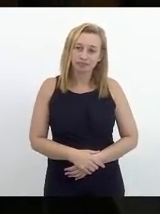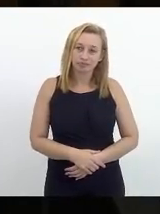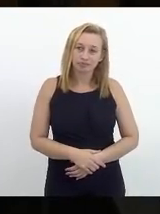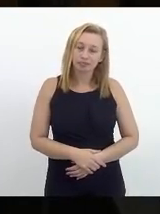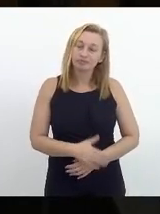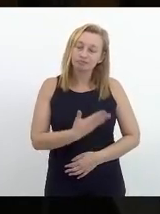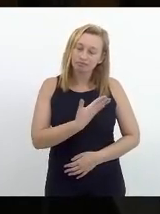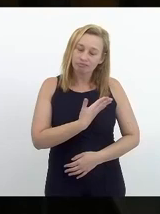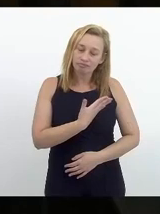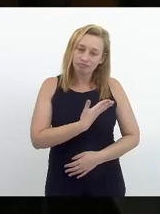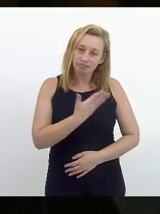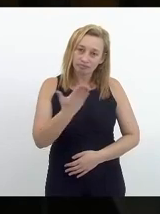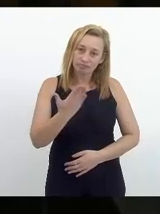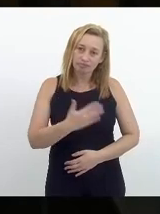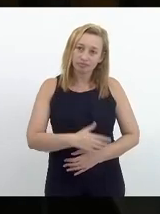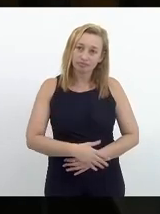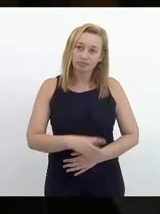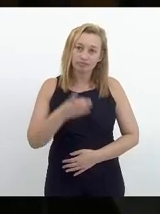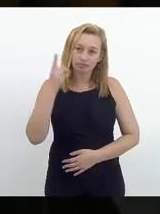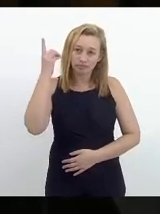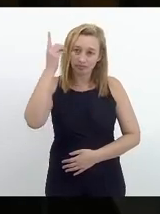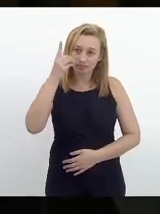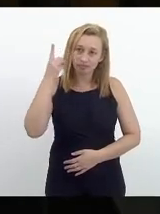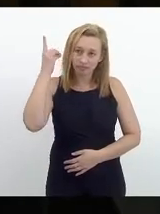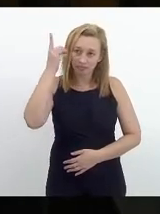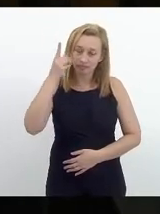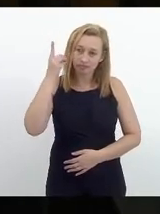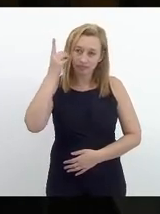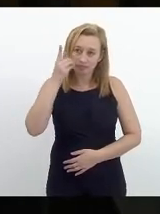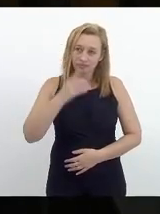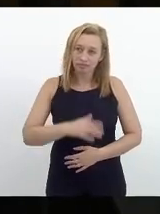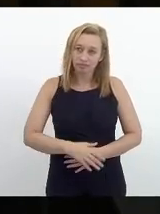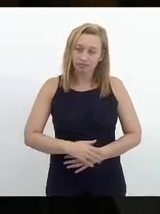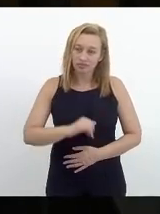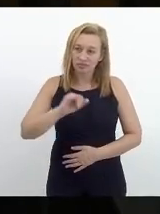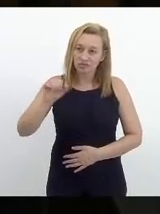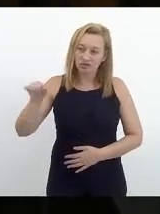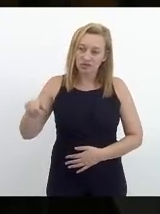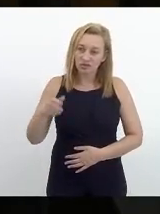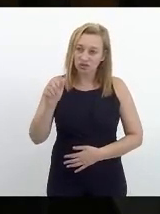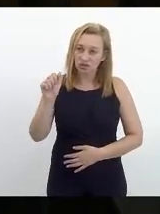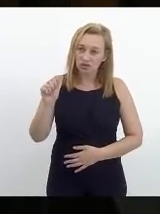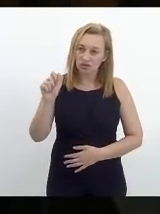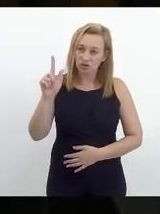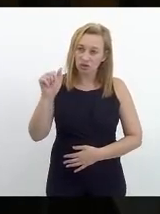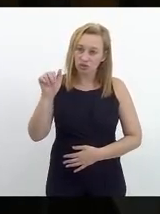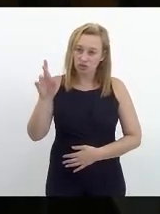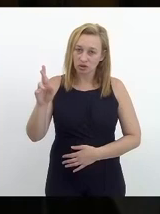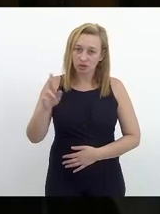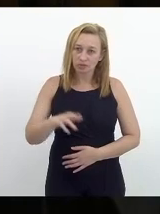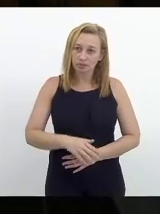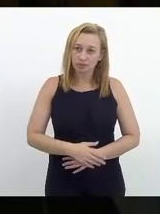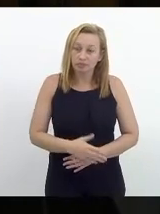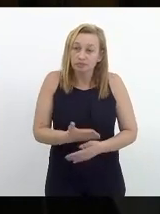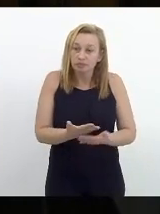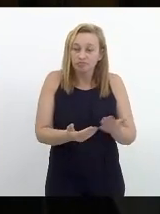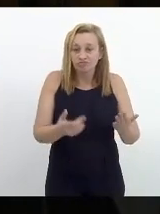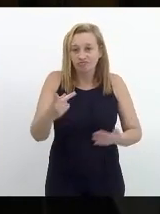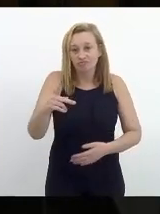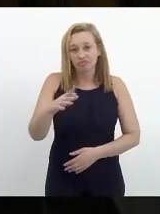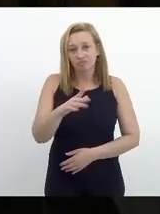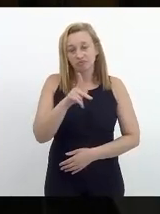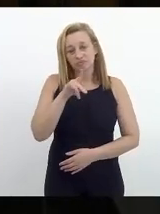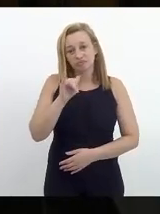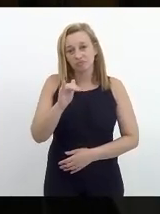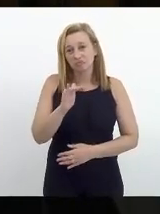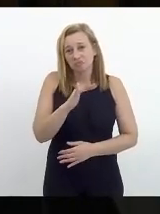nosso colega deputado Jalmir, que perdeu seu pai hoje de